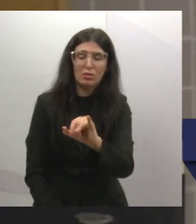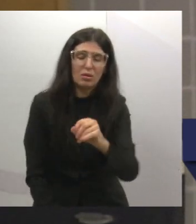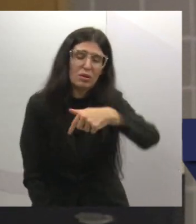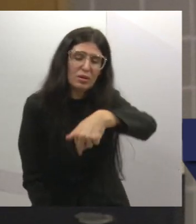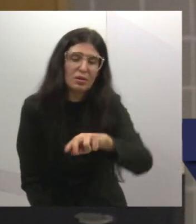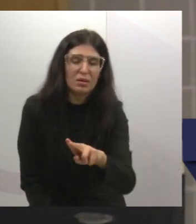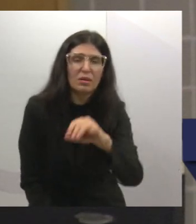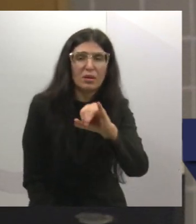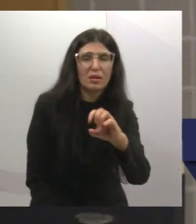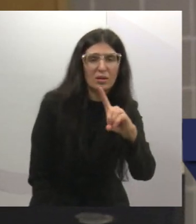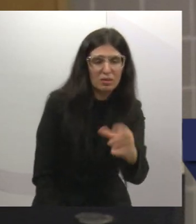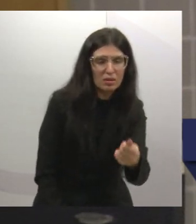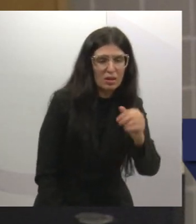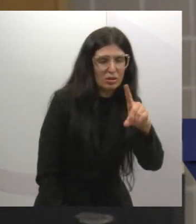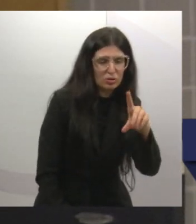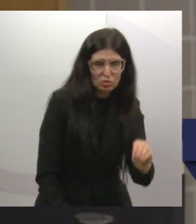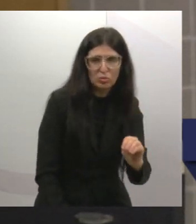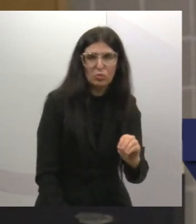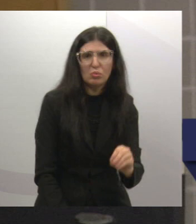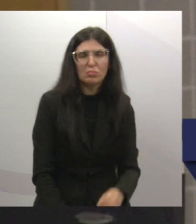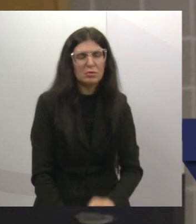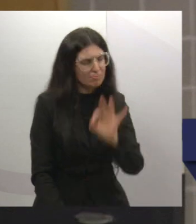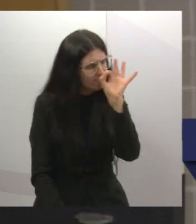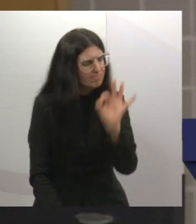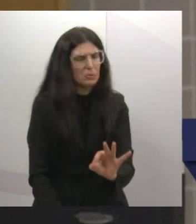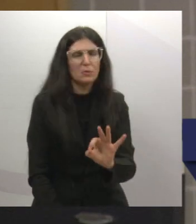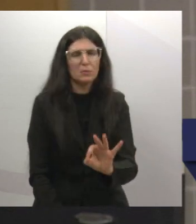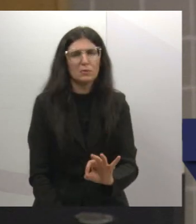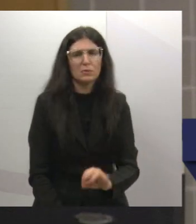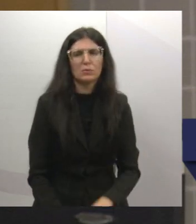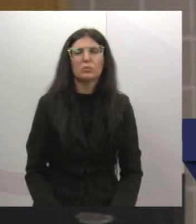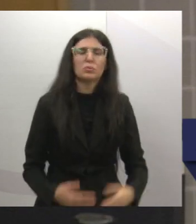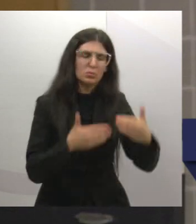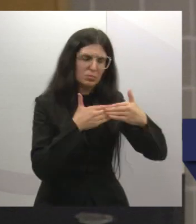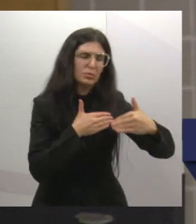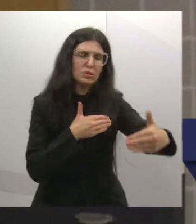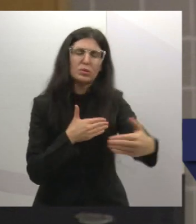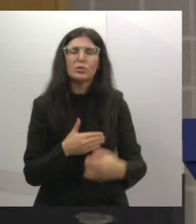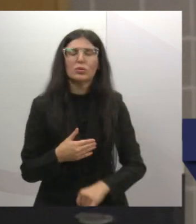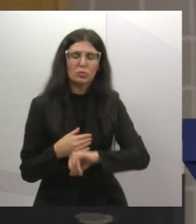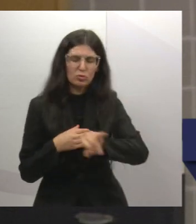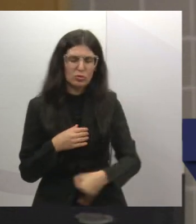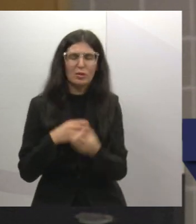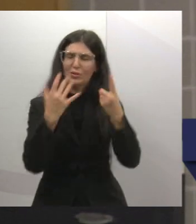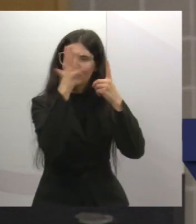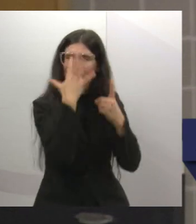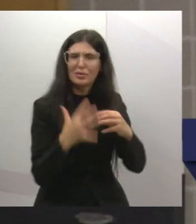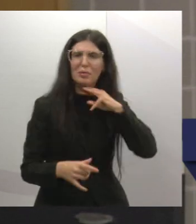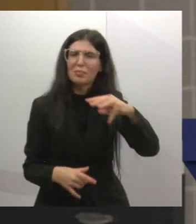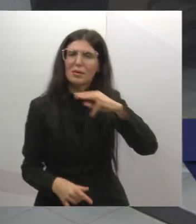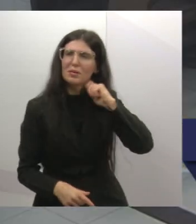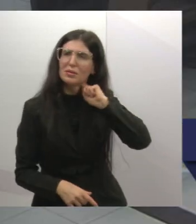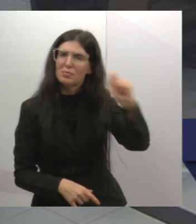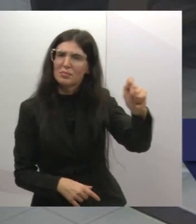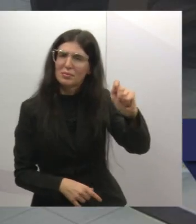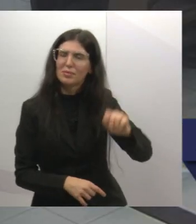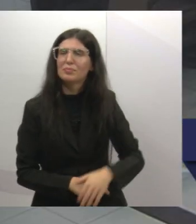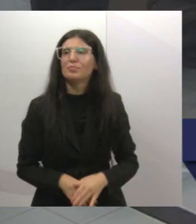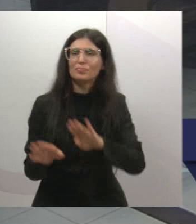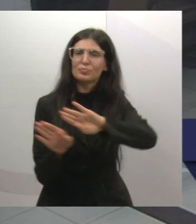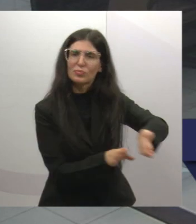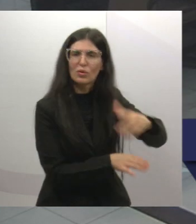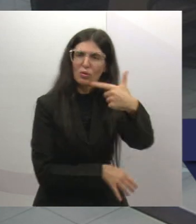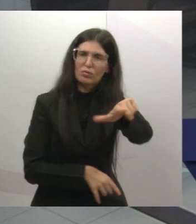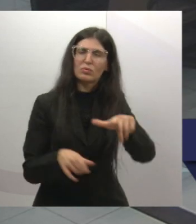mais fiel dentro do primeiro quadrimestre. Tudo bem, Lucimar? Entendi. E a outra questão